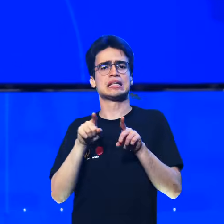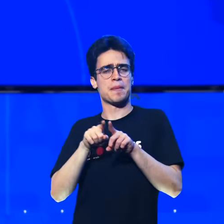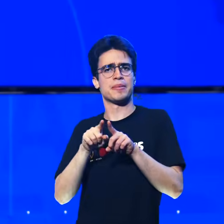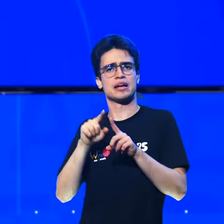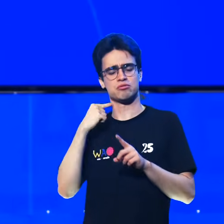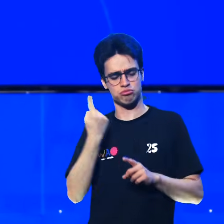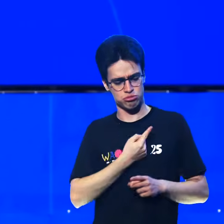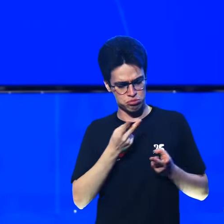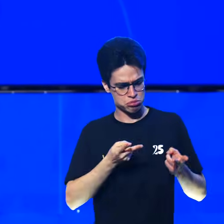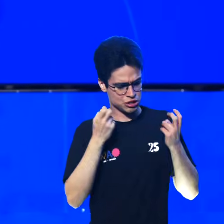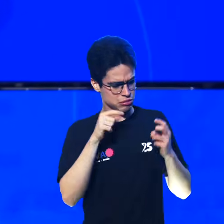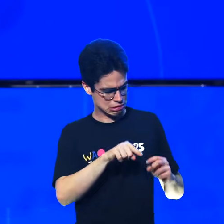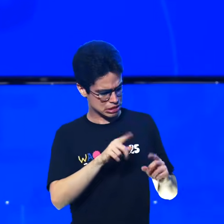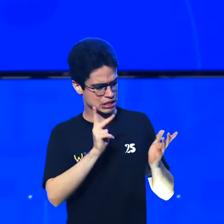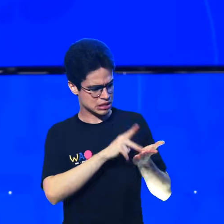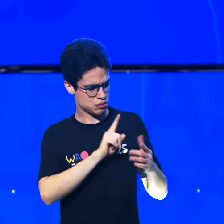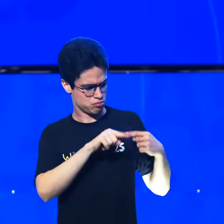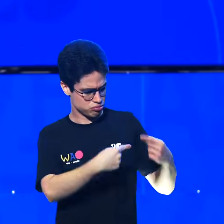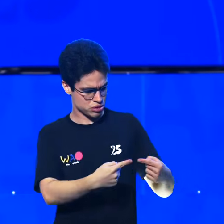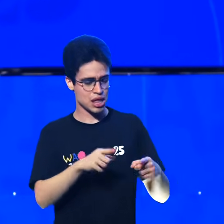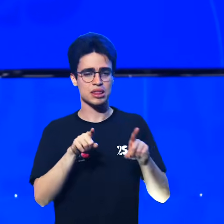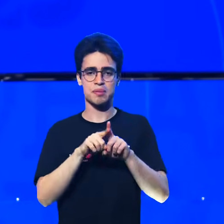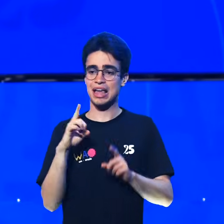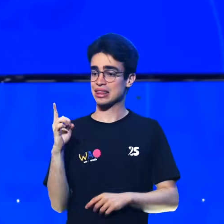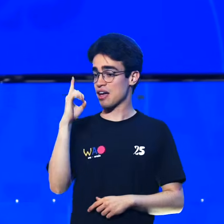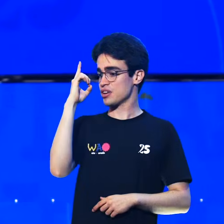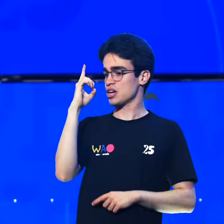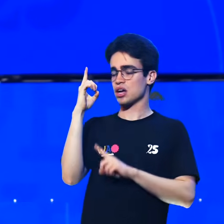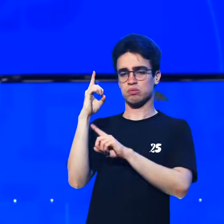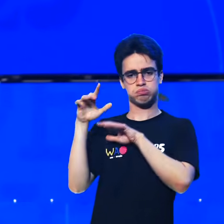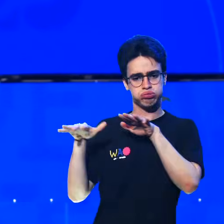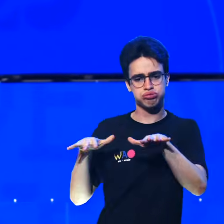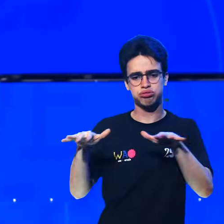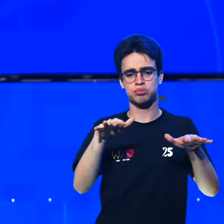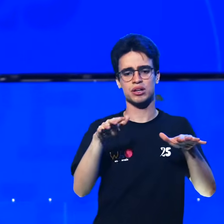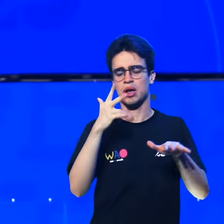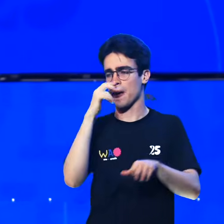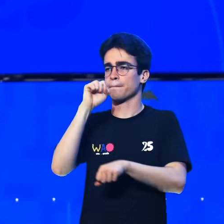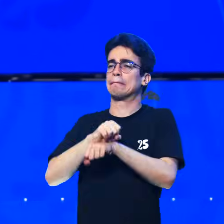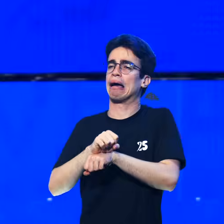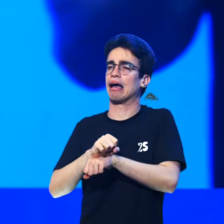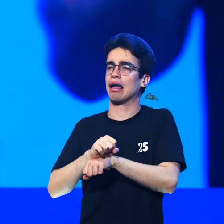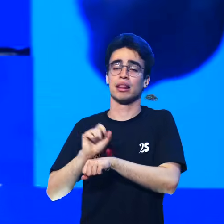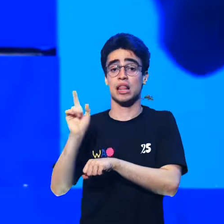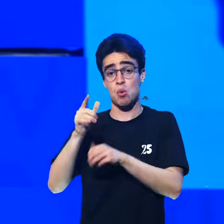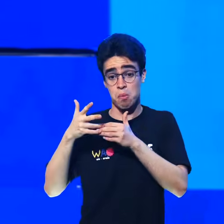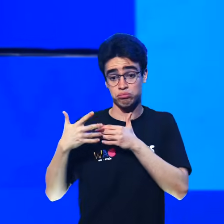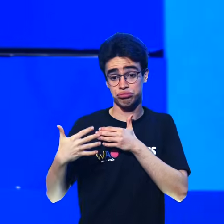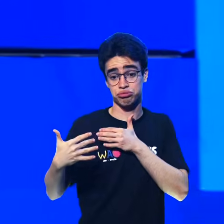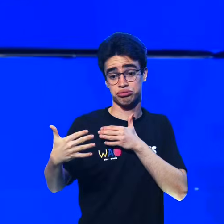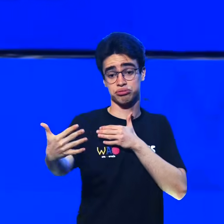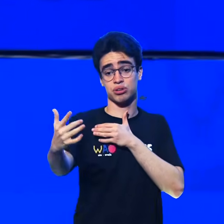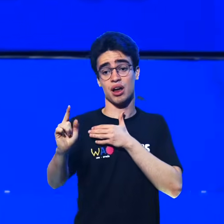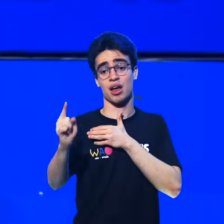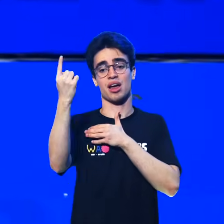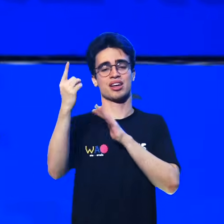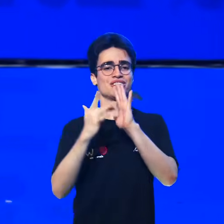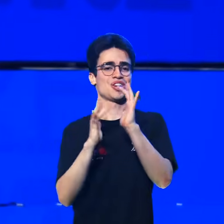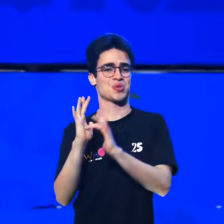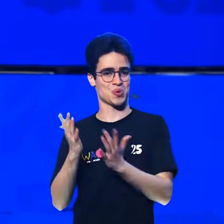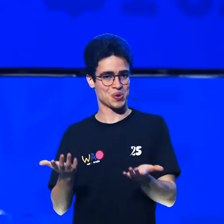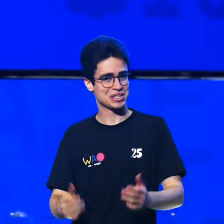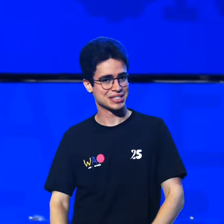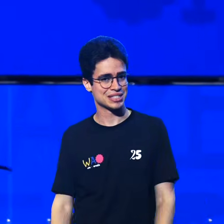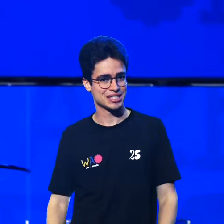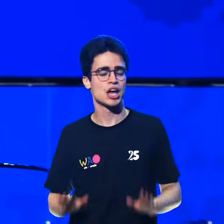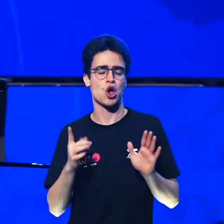Davi. Tudo está apontando para Cristo. Vamos um pouquinho para essa história, para que a gente possa ter um pouquinho de